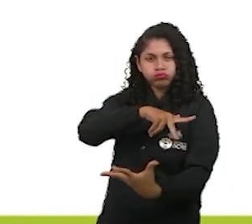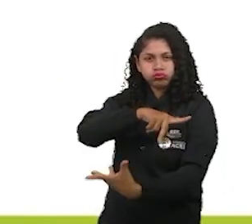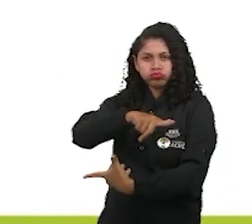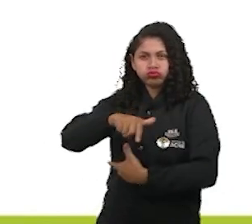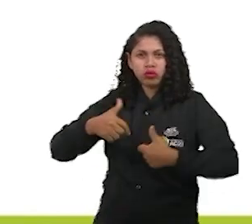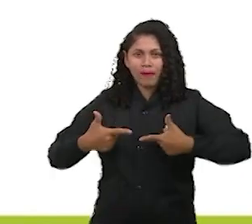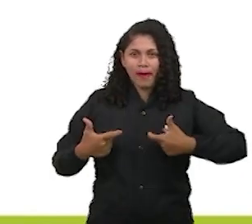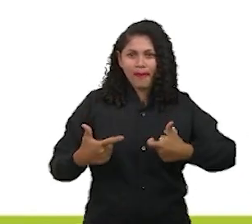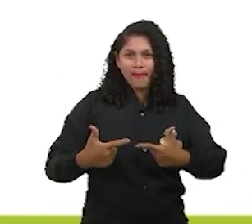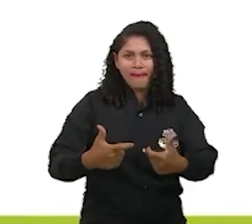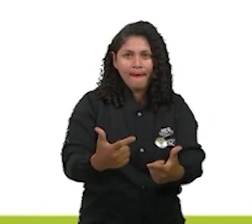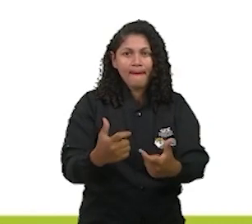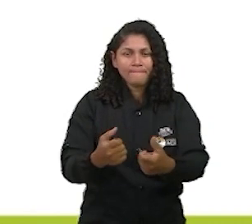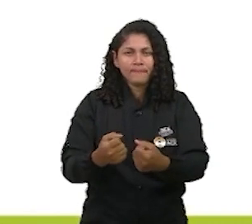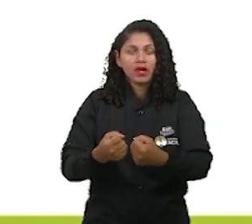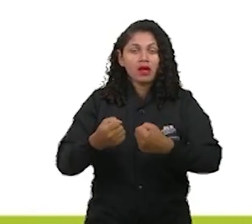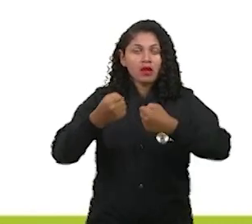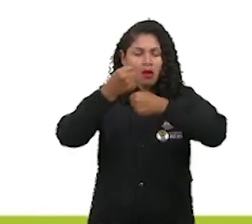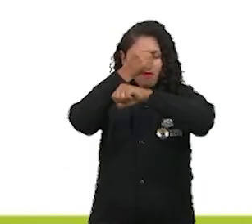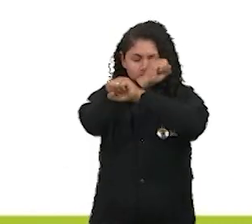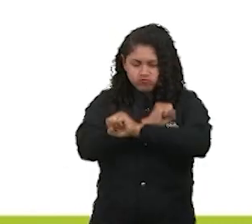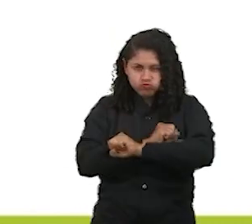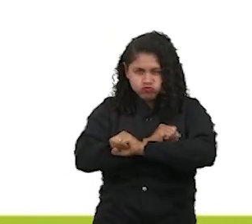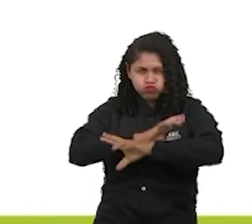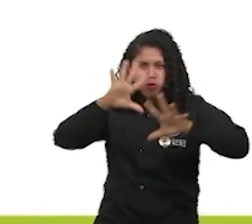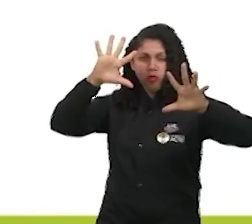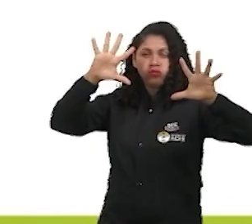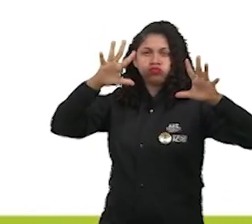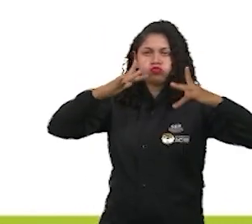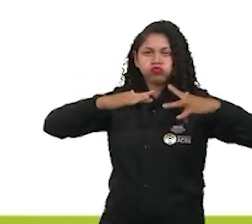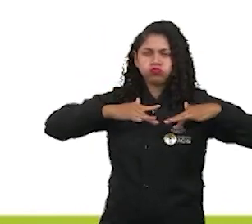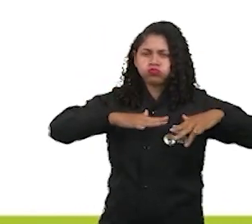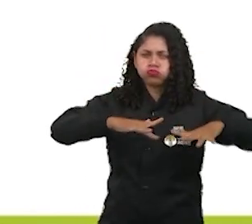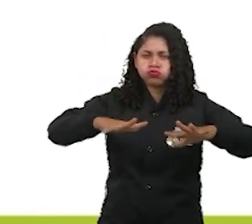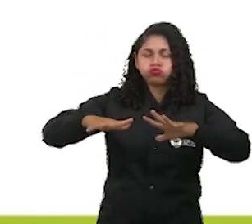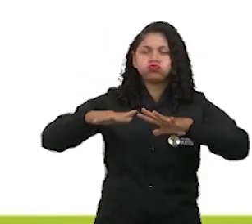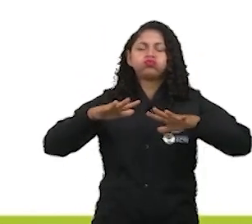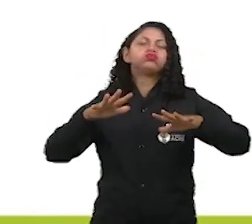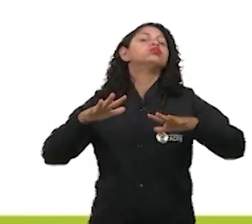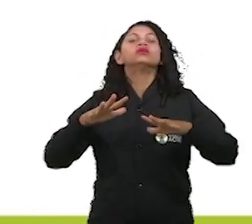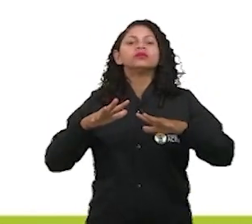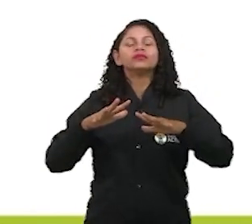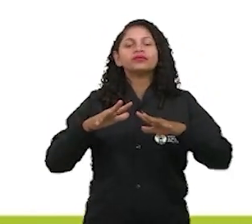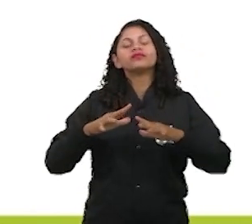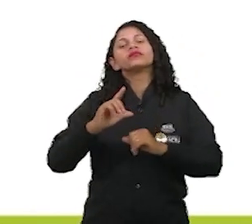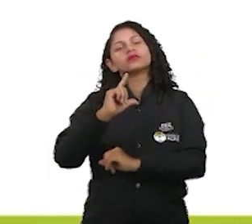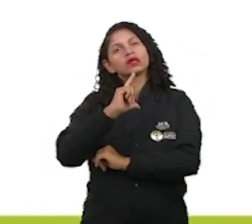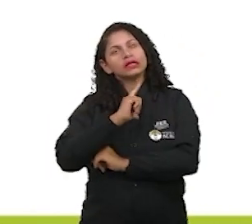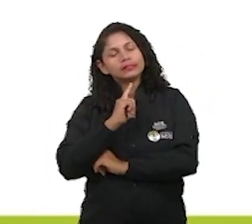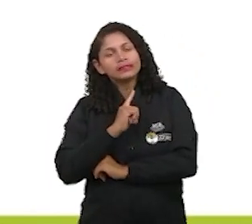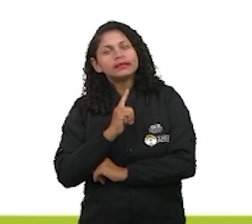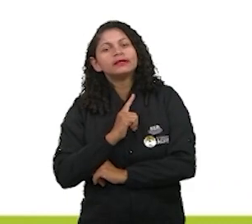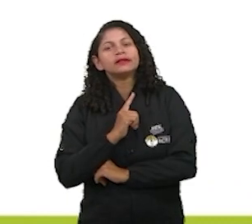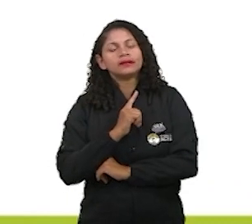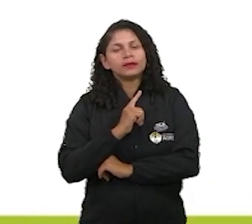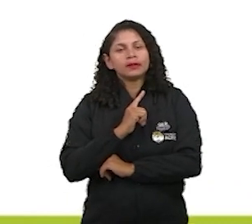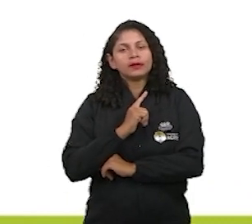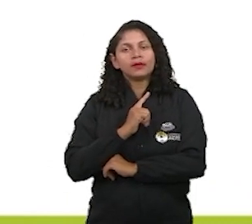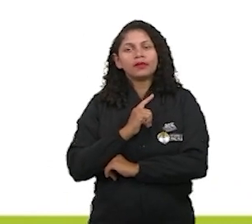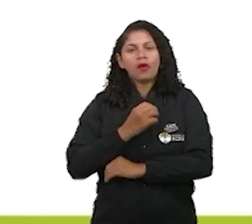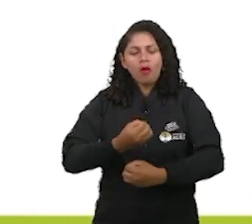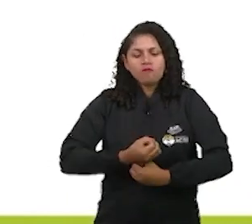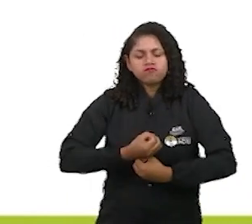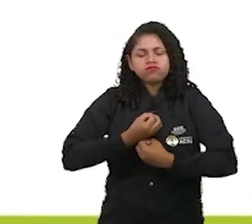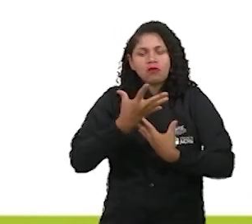bombas atômicas, Hiroshima e Nagasaki, inclusive tem um poema do Vinícius